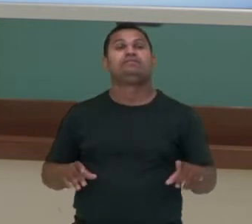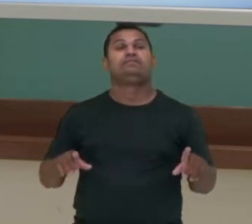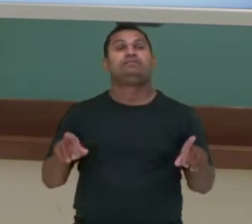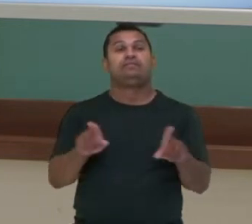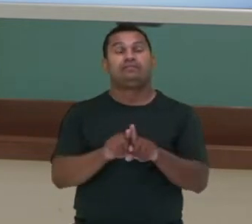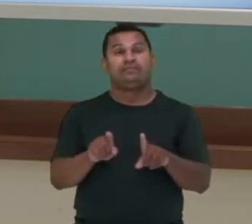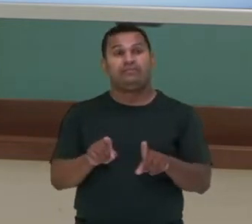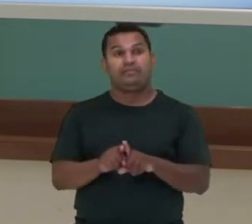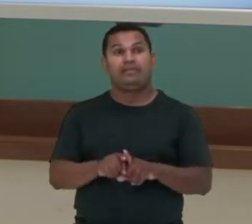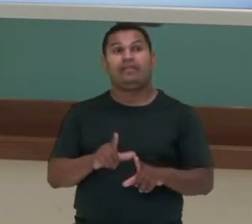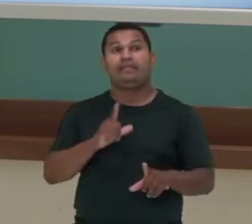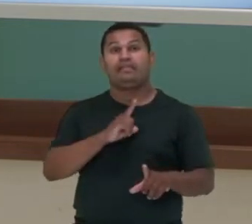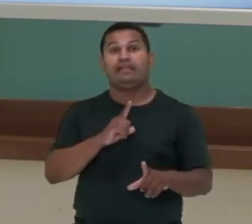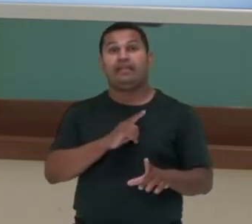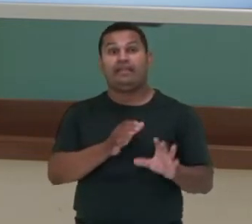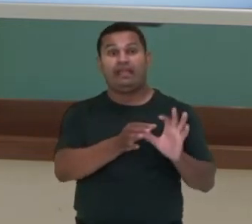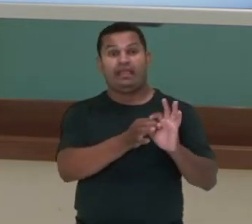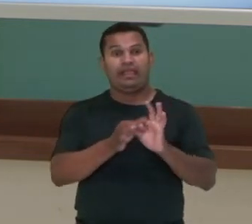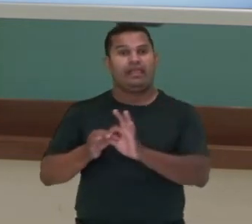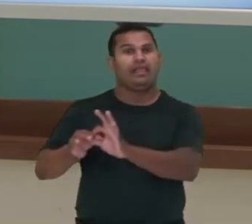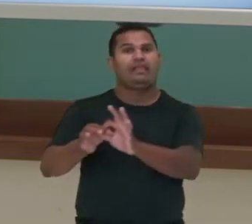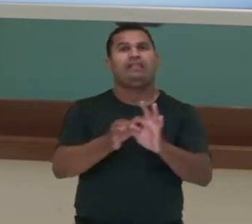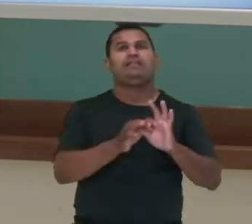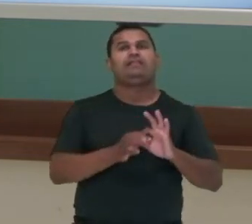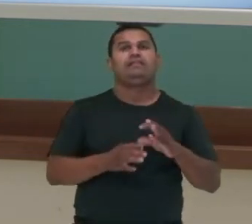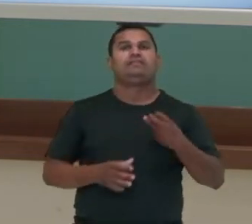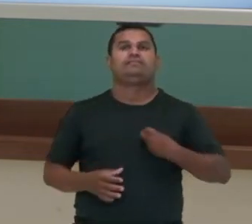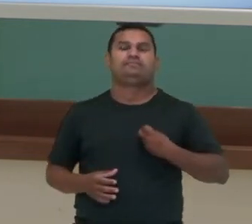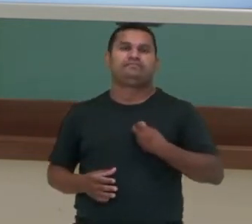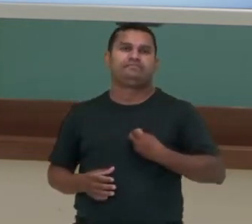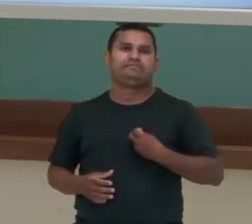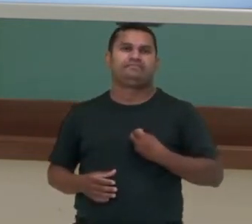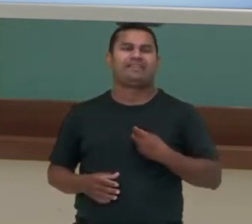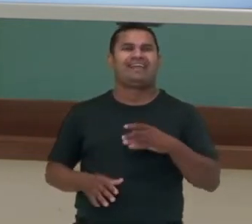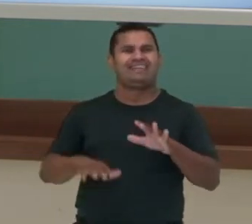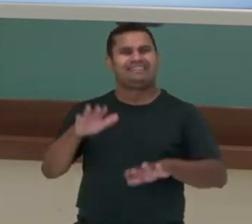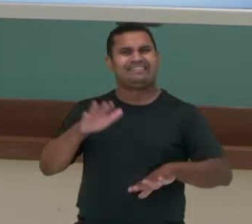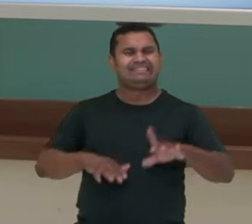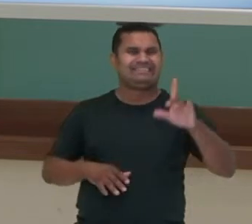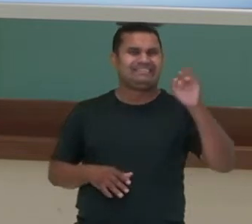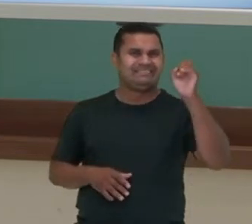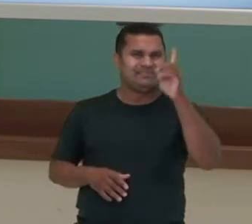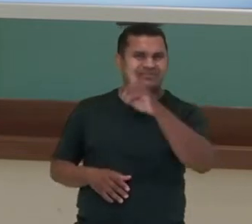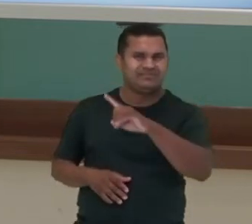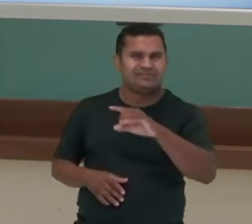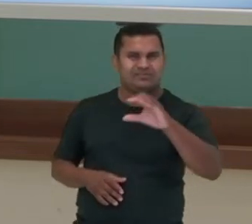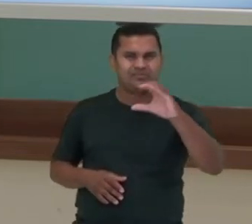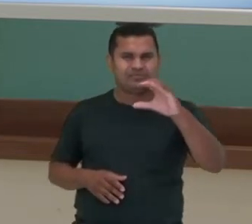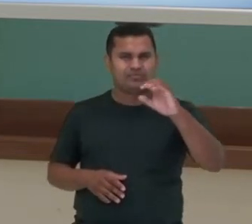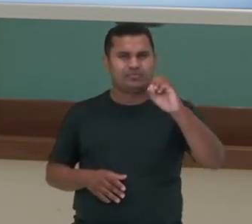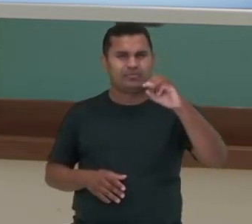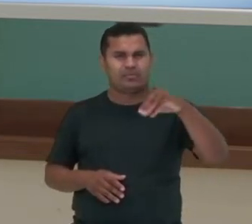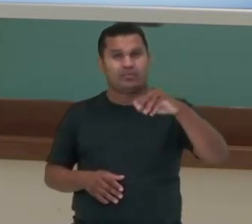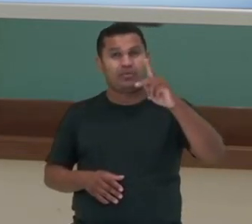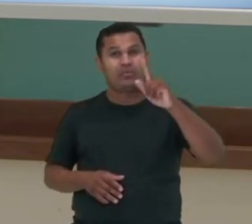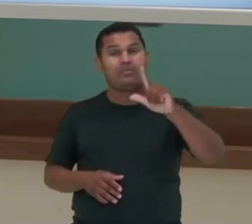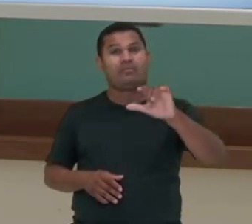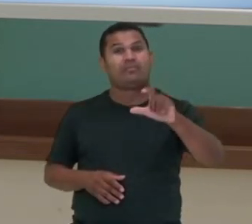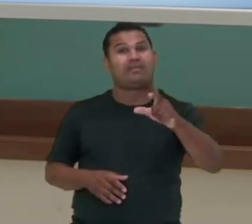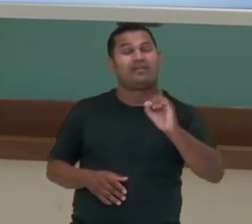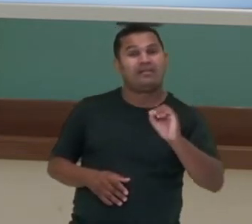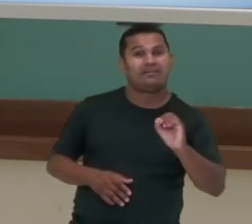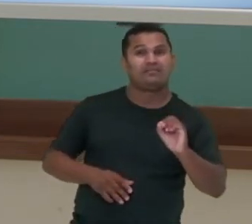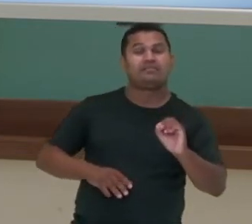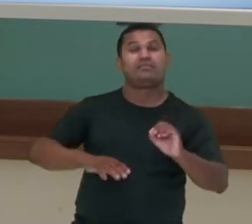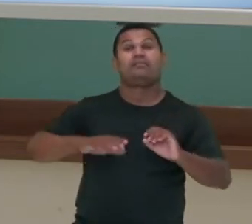Então existe uma complexidade, não é algo simples. Vejam que ter a vida no planeta e